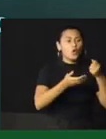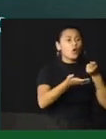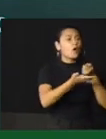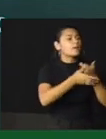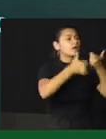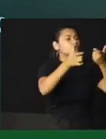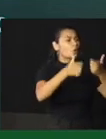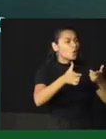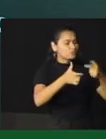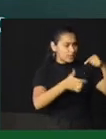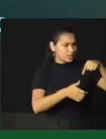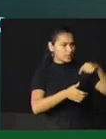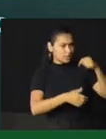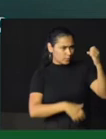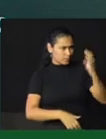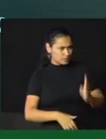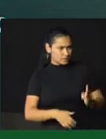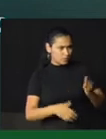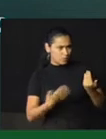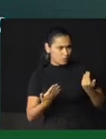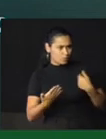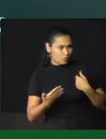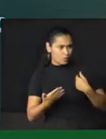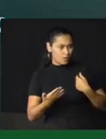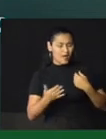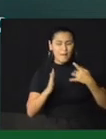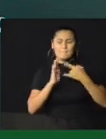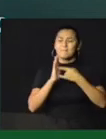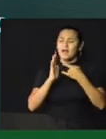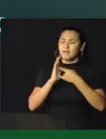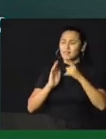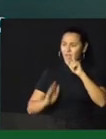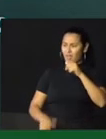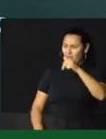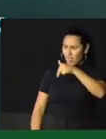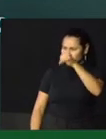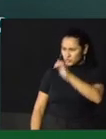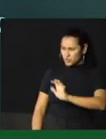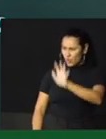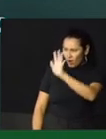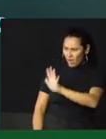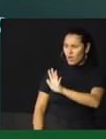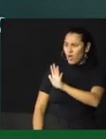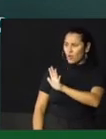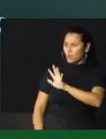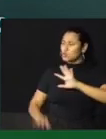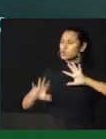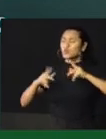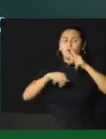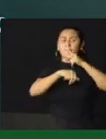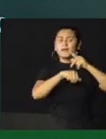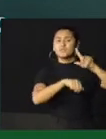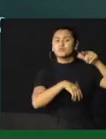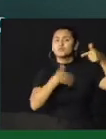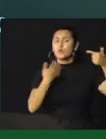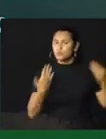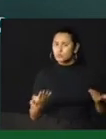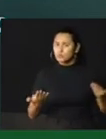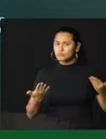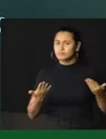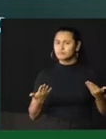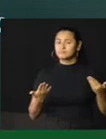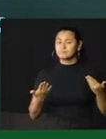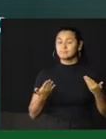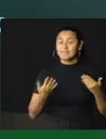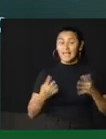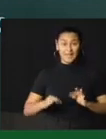hidrogo essas máquinas vão ter conteúdo Nacional essas máquinas vão vir todas importadas da Europa a